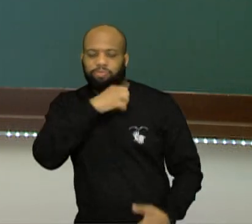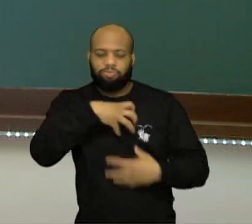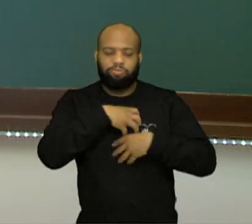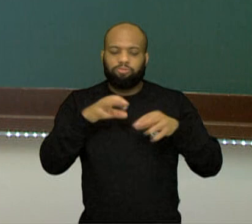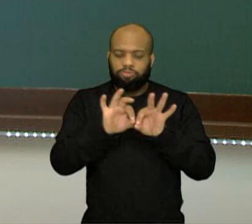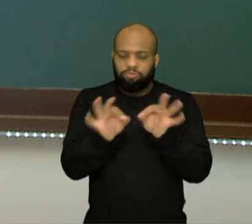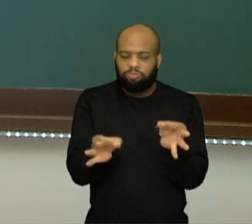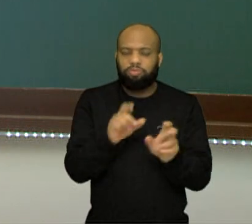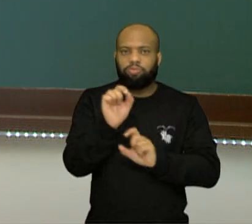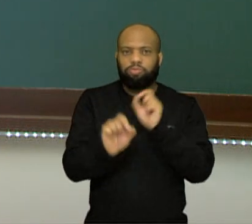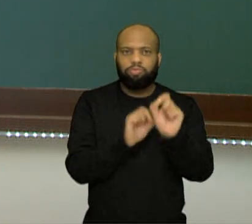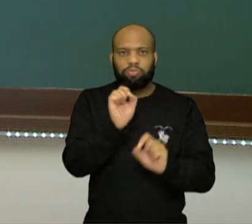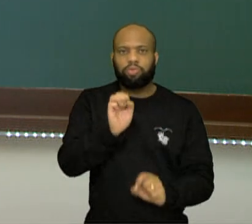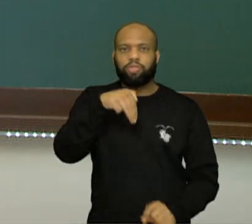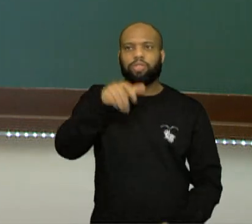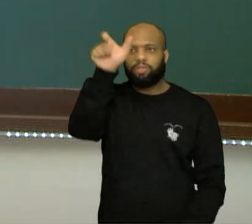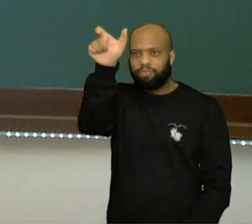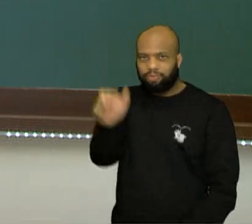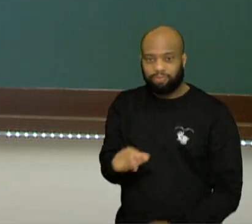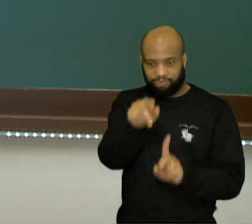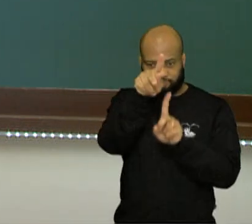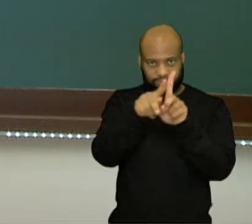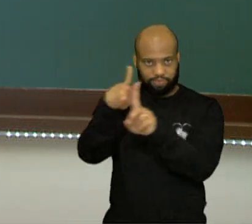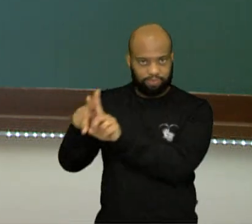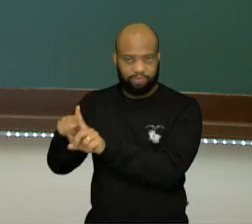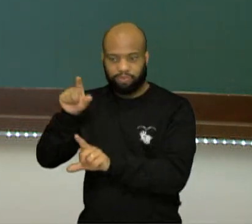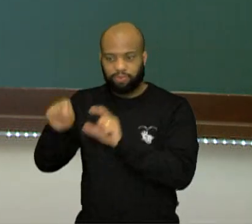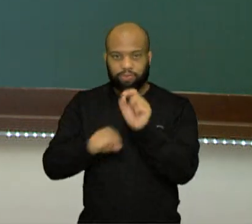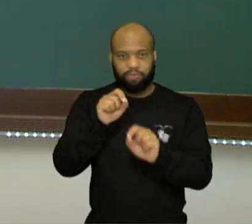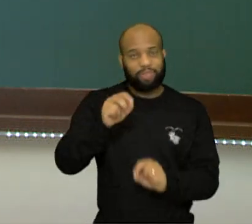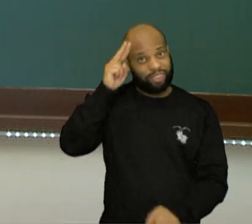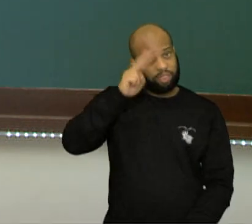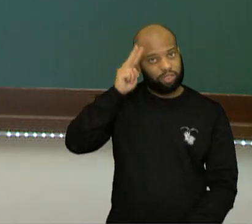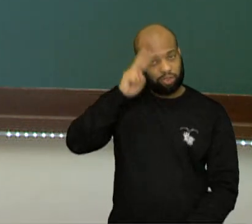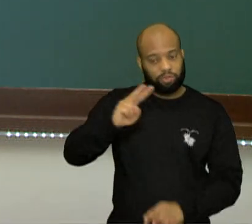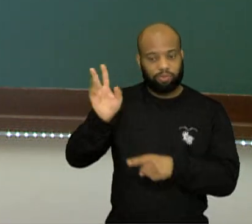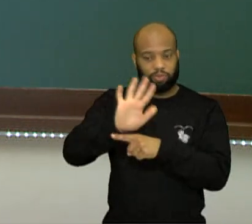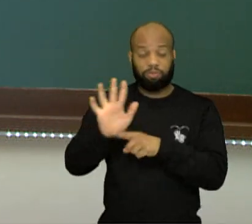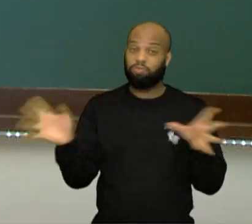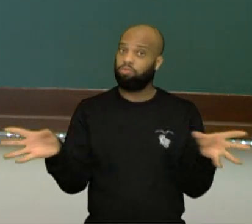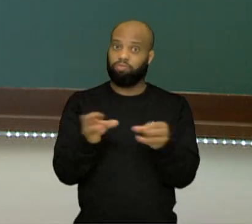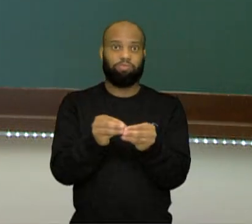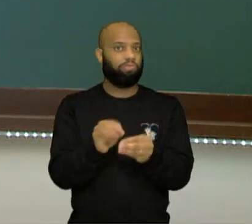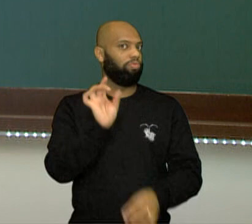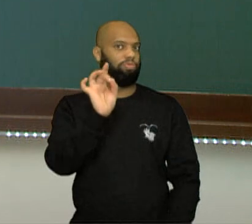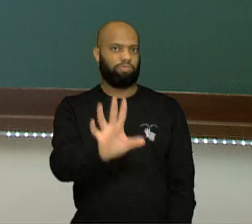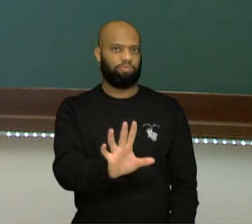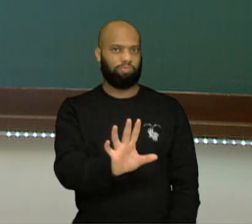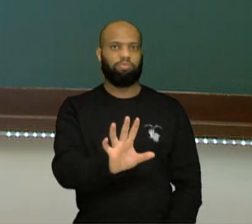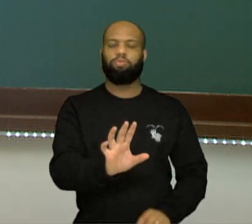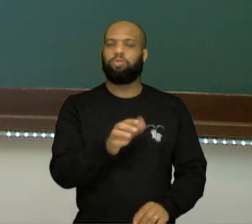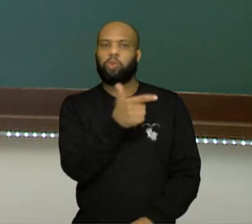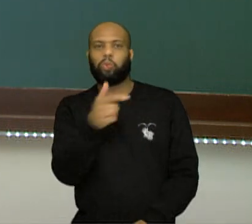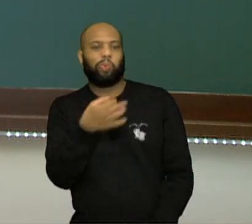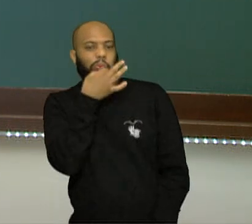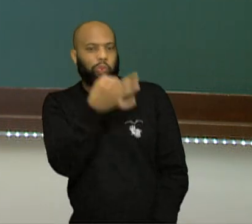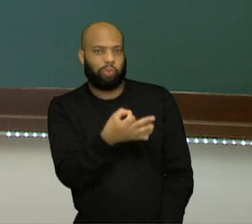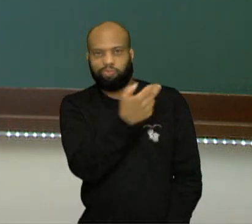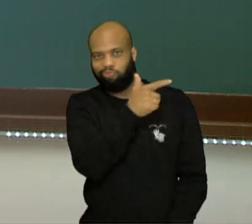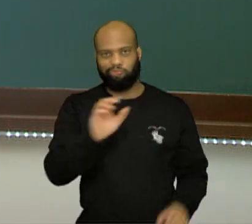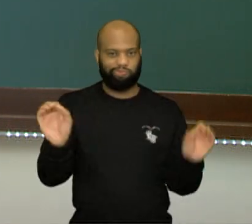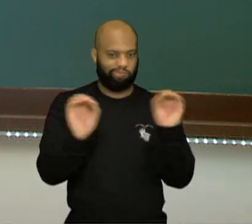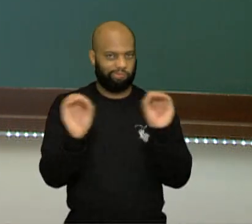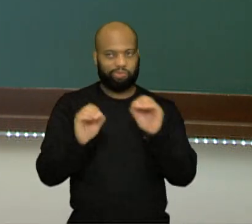simples, falando quem é o humano, qual é o enredo do filme. É isso que está falando. Quem que eles encontram, né? Encontram um professor que